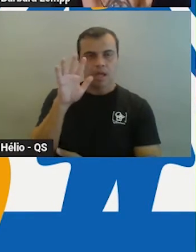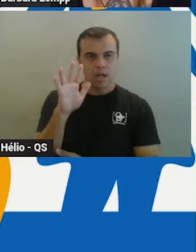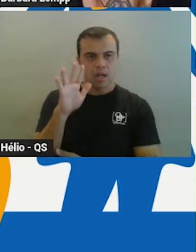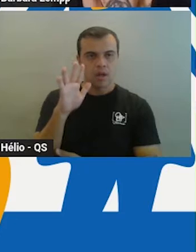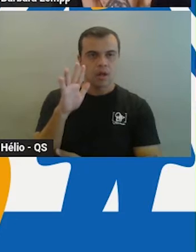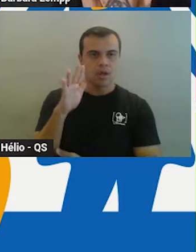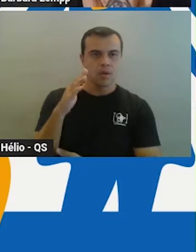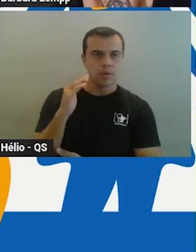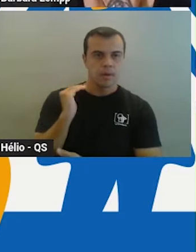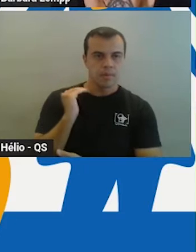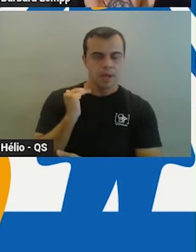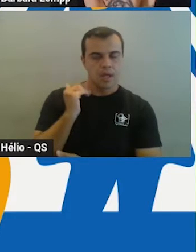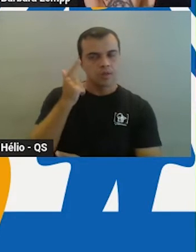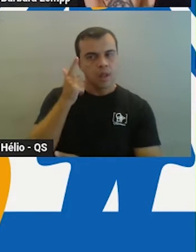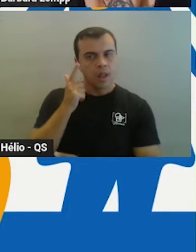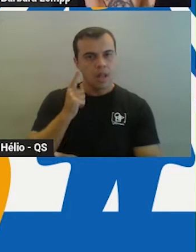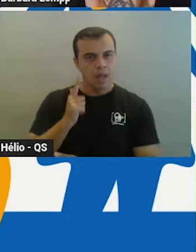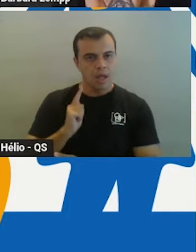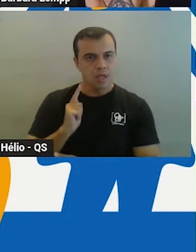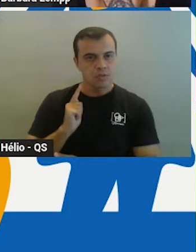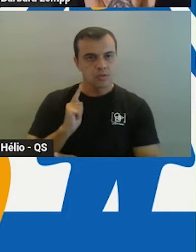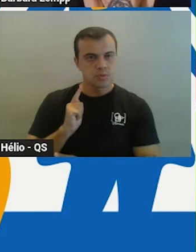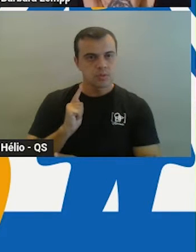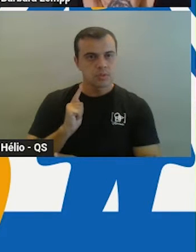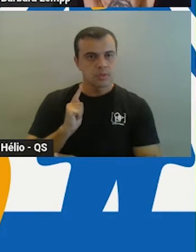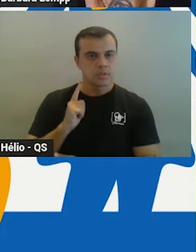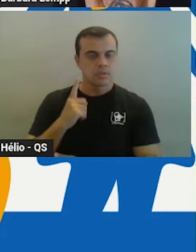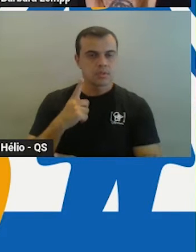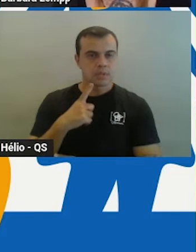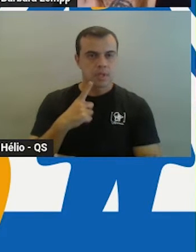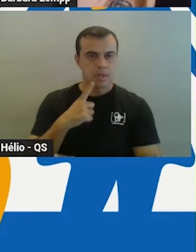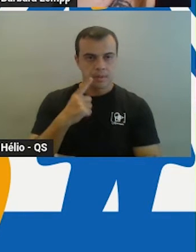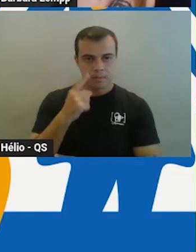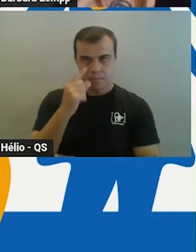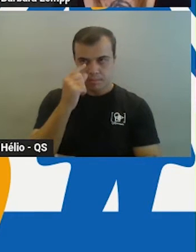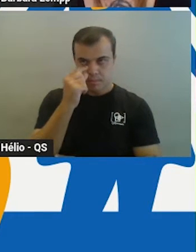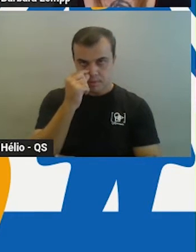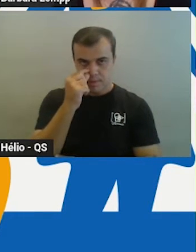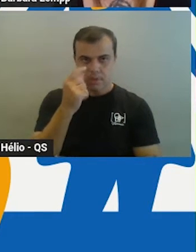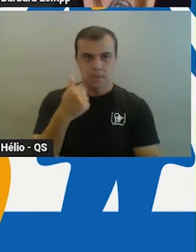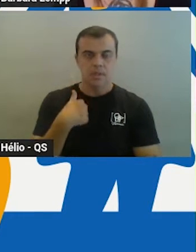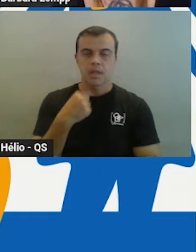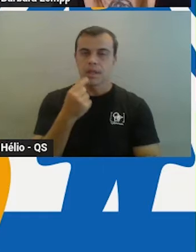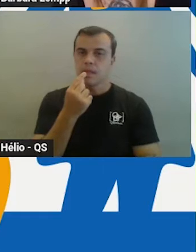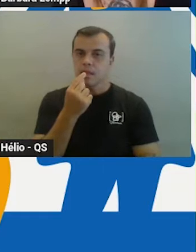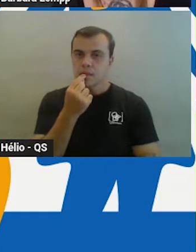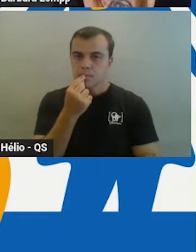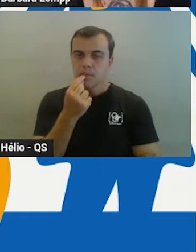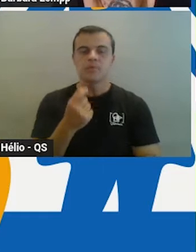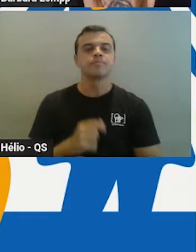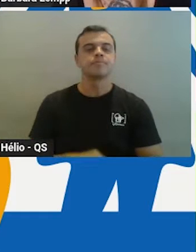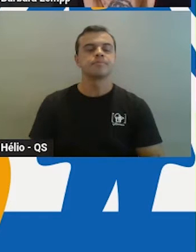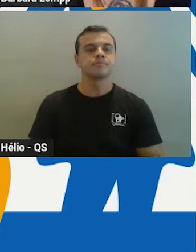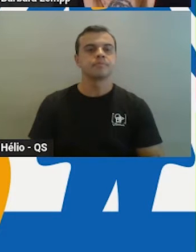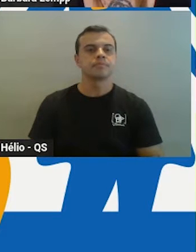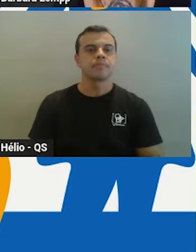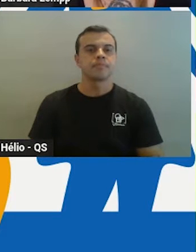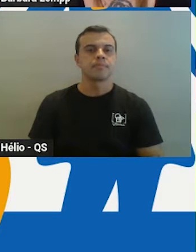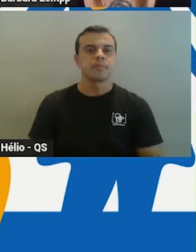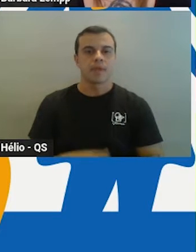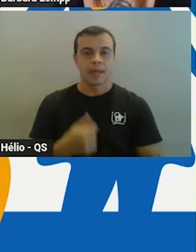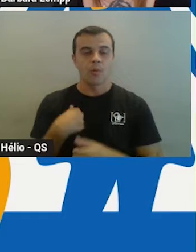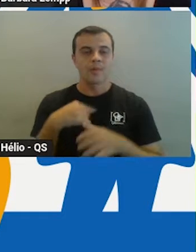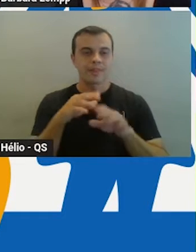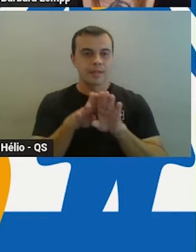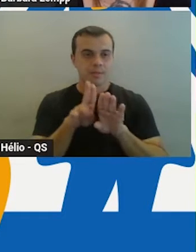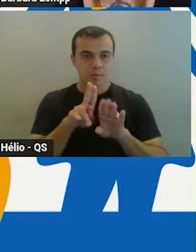médio, liso, e possuo um piercing no nariz, um na boca, e eu estou